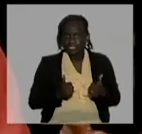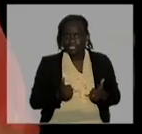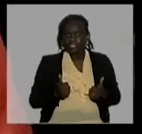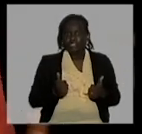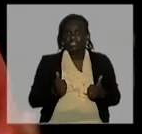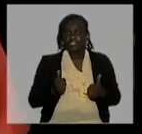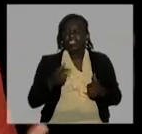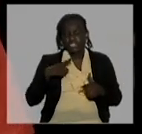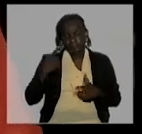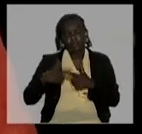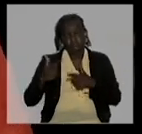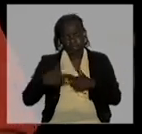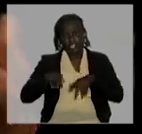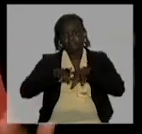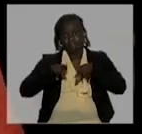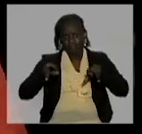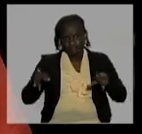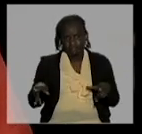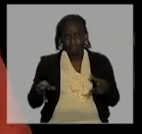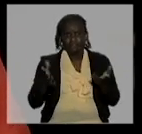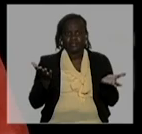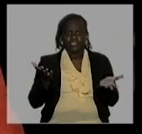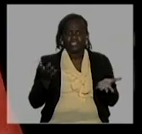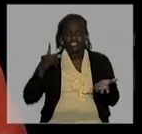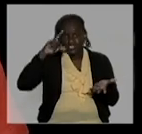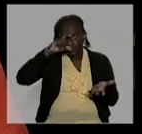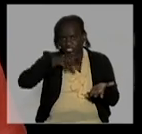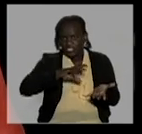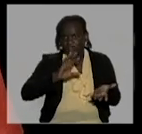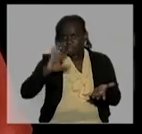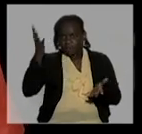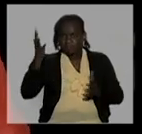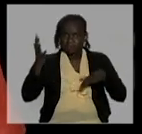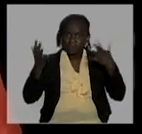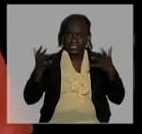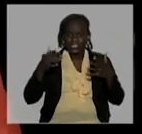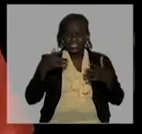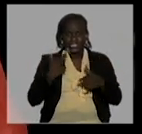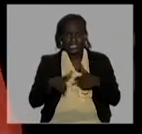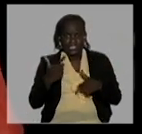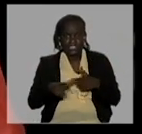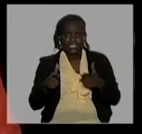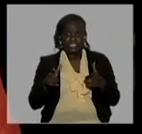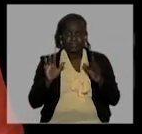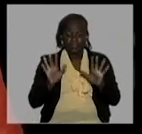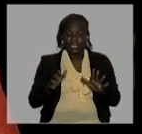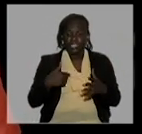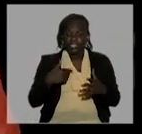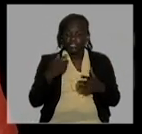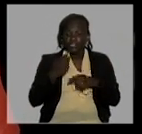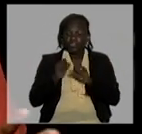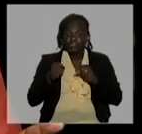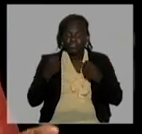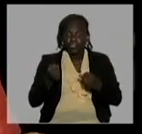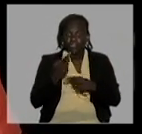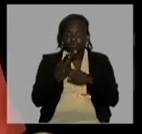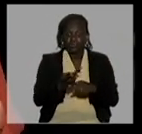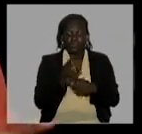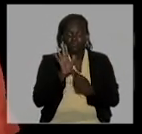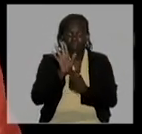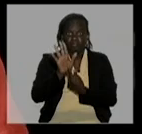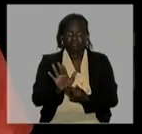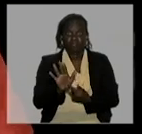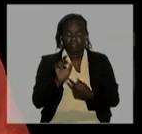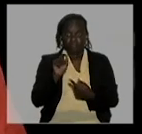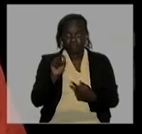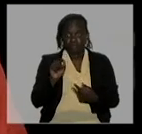que tinha, né, com todos os problemas, com todas as intemperâncias, eu procurei